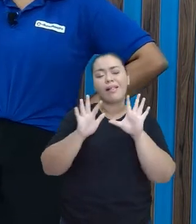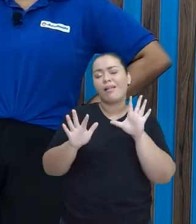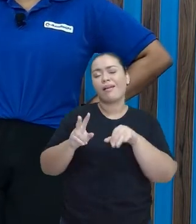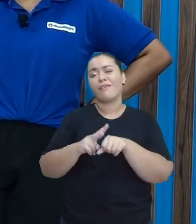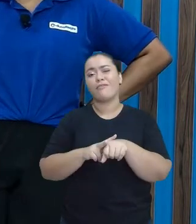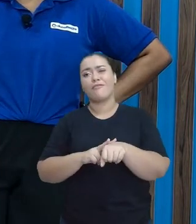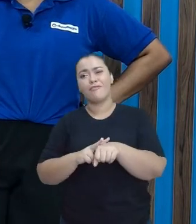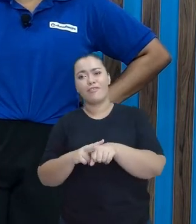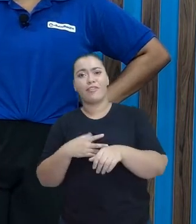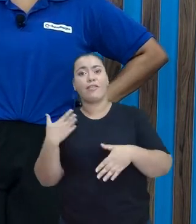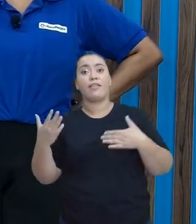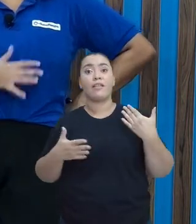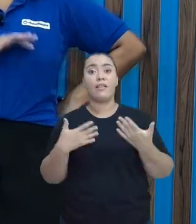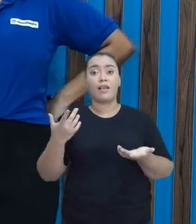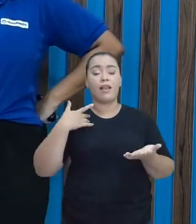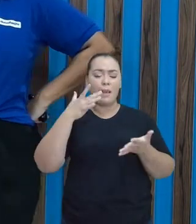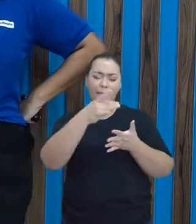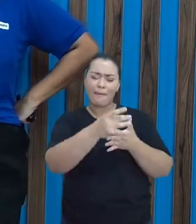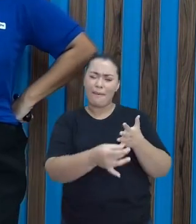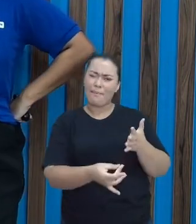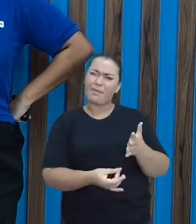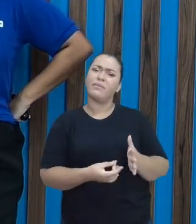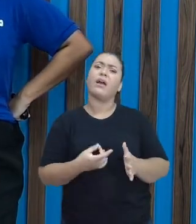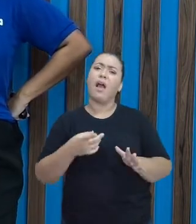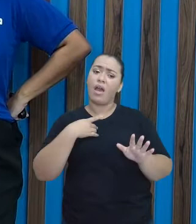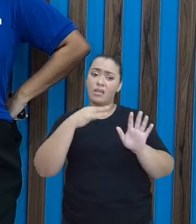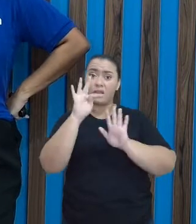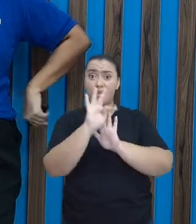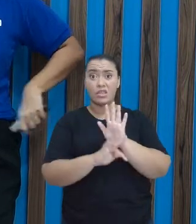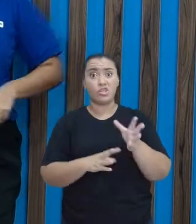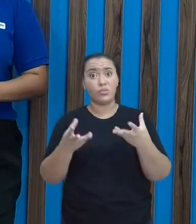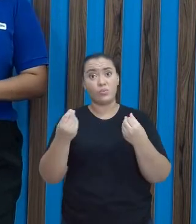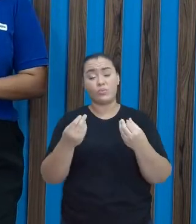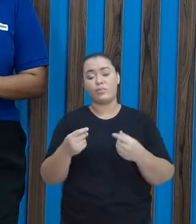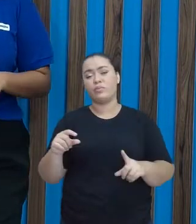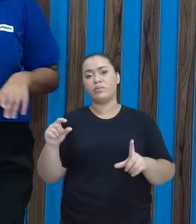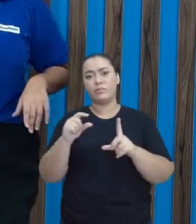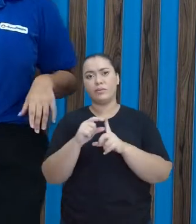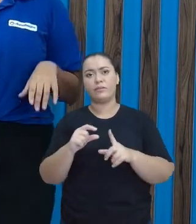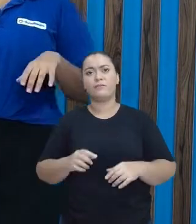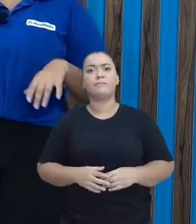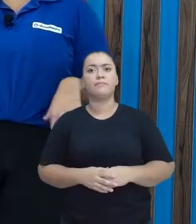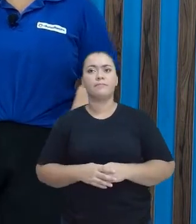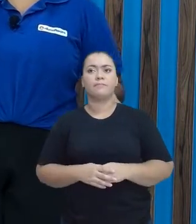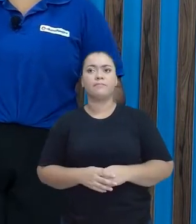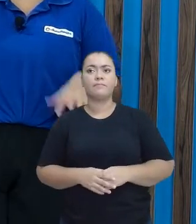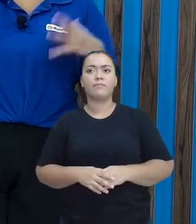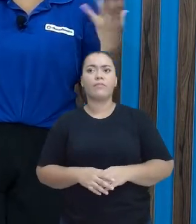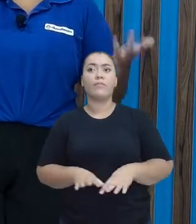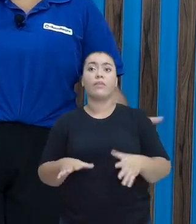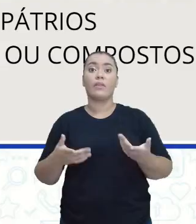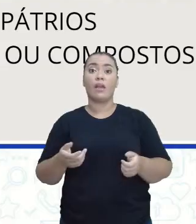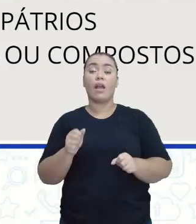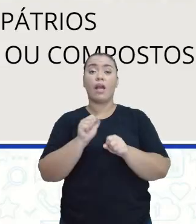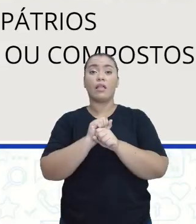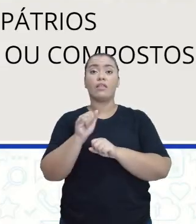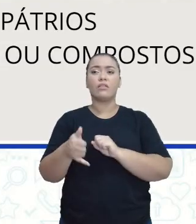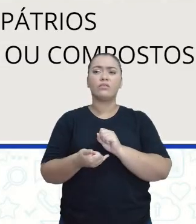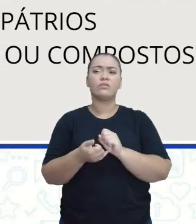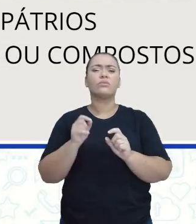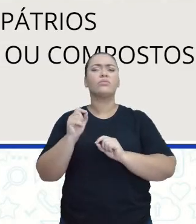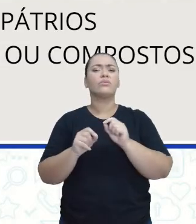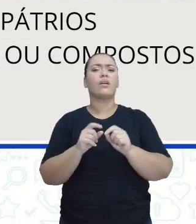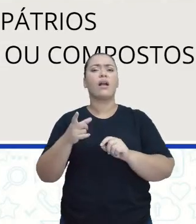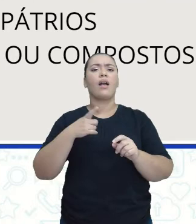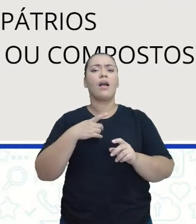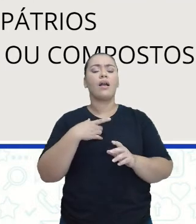A gente viu vários, né? Os textos estão permeados dessas palavras. E aí, os adjetivos, eles